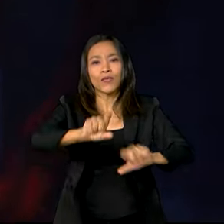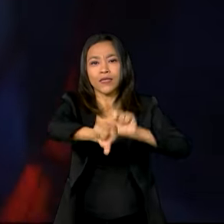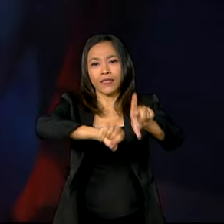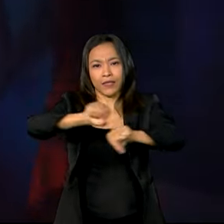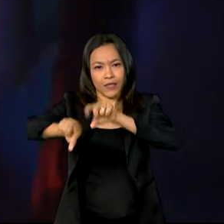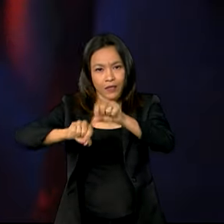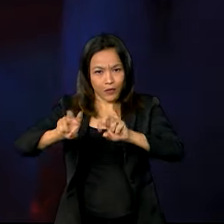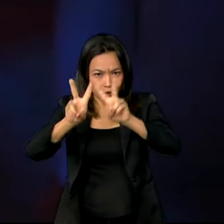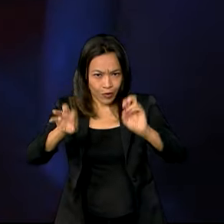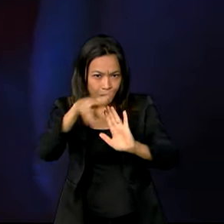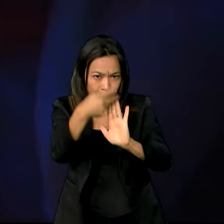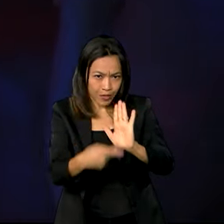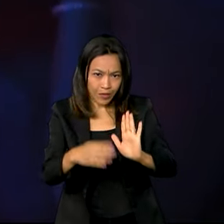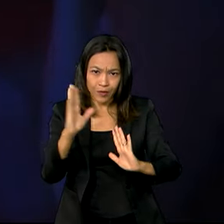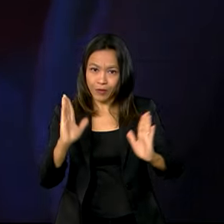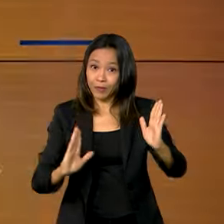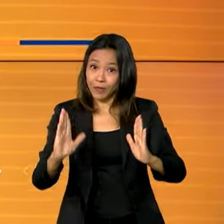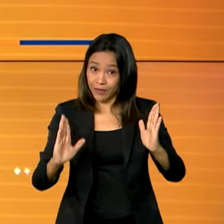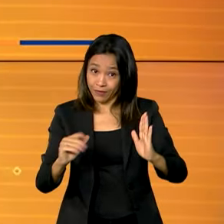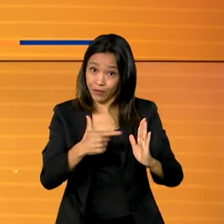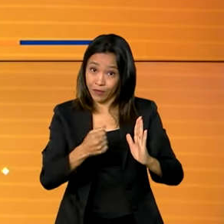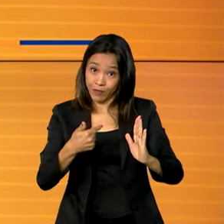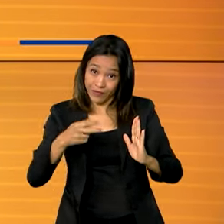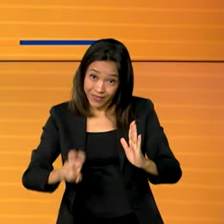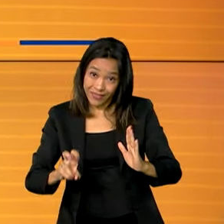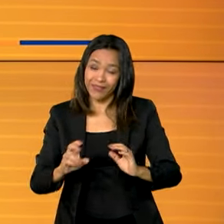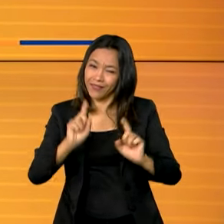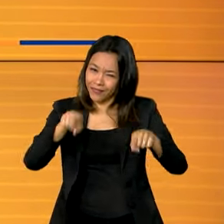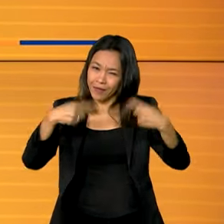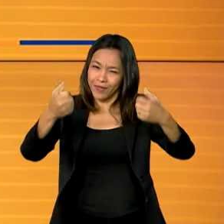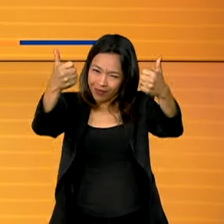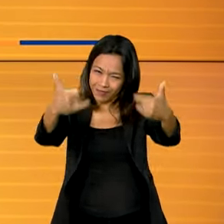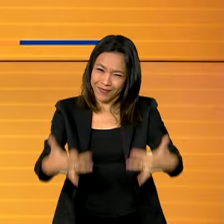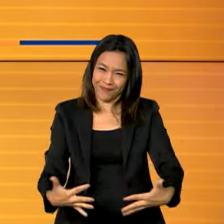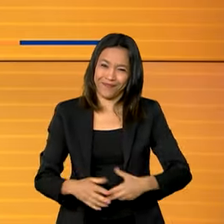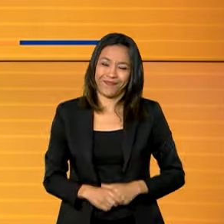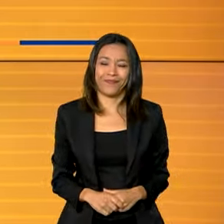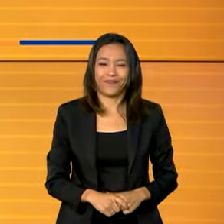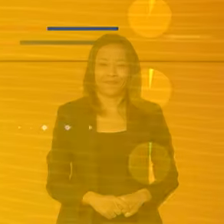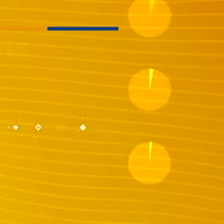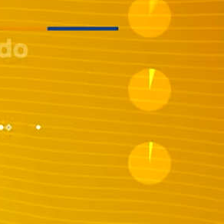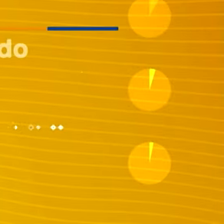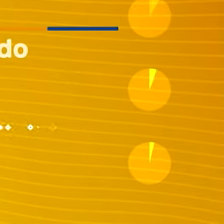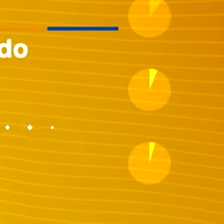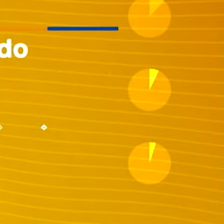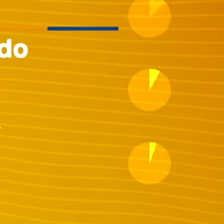a programação de 2025. A gente mostra os detalhes já já.